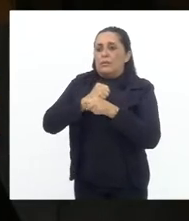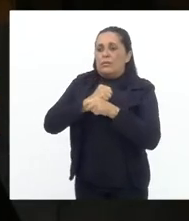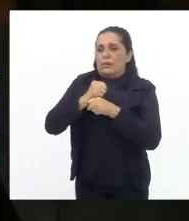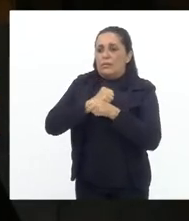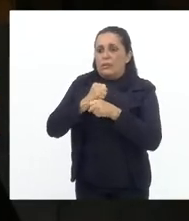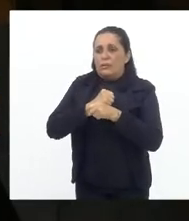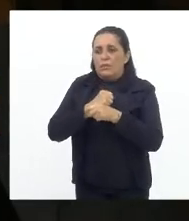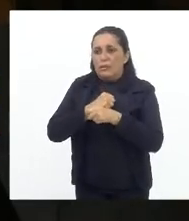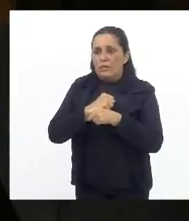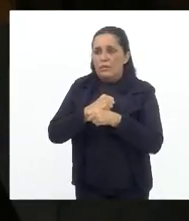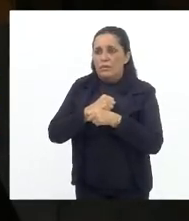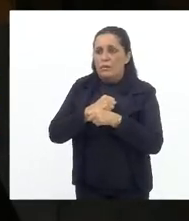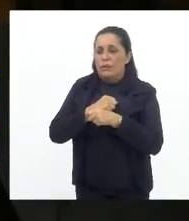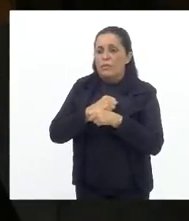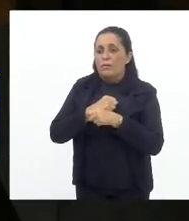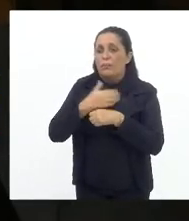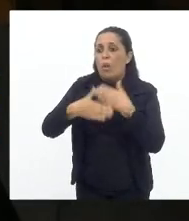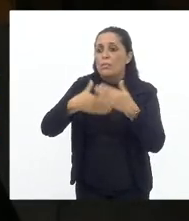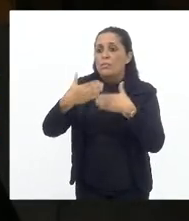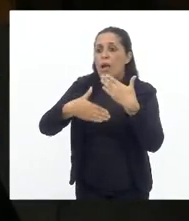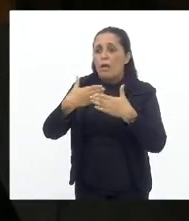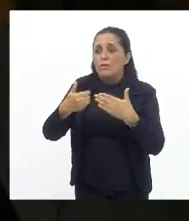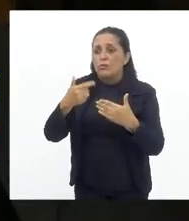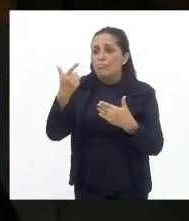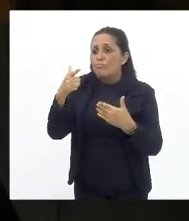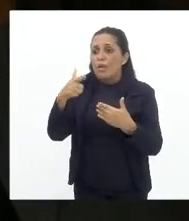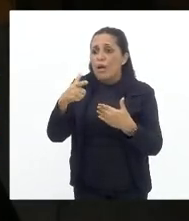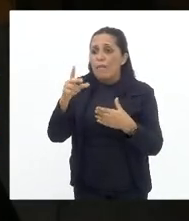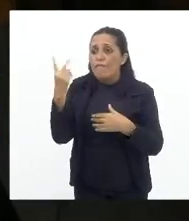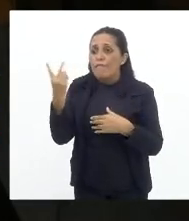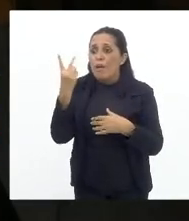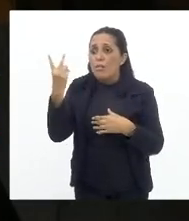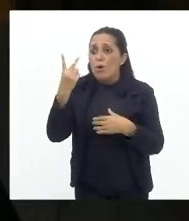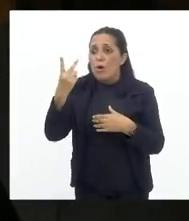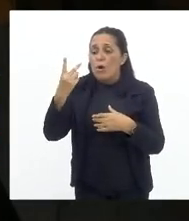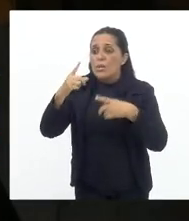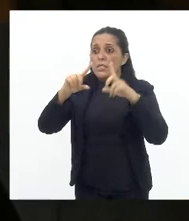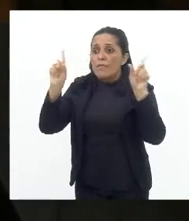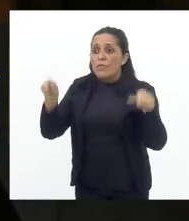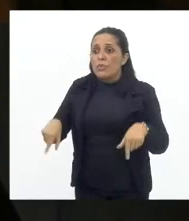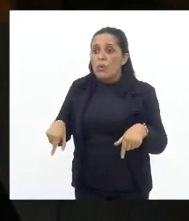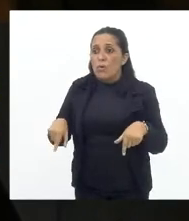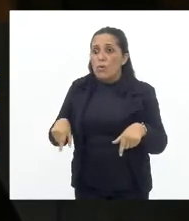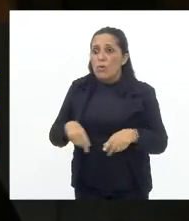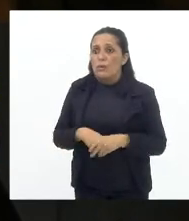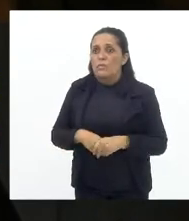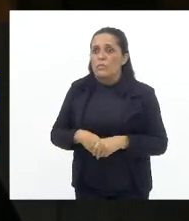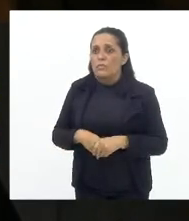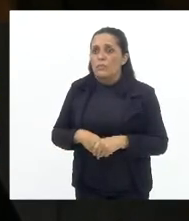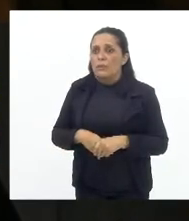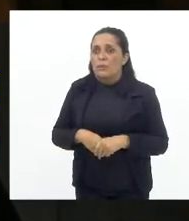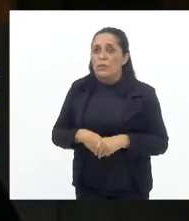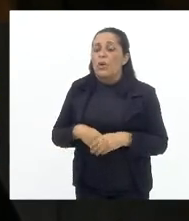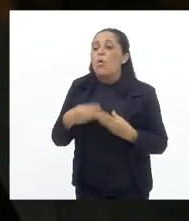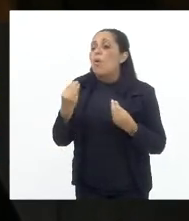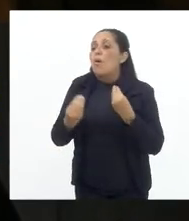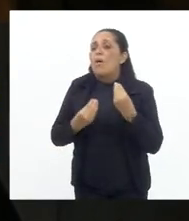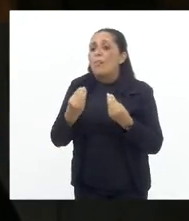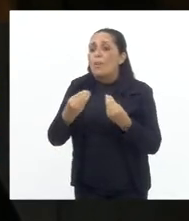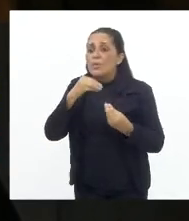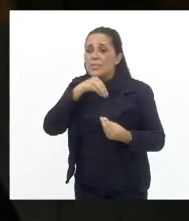o processo de desvalorização porque não estamos falando de aumento real nós estamos falando de